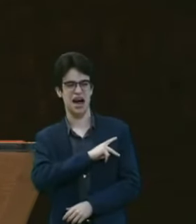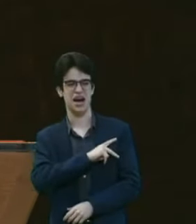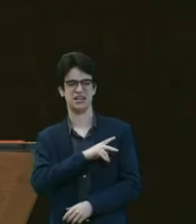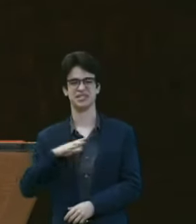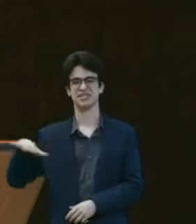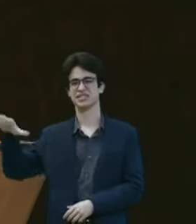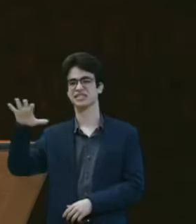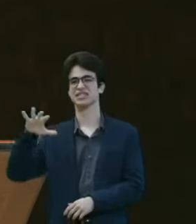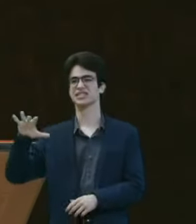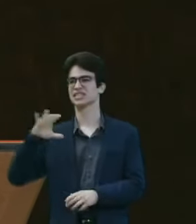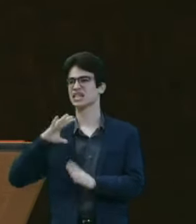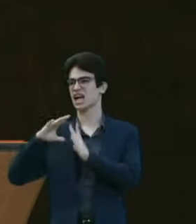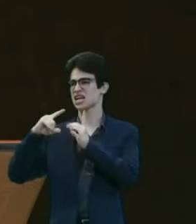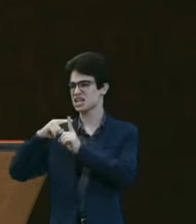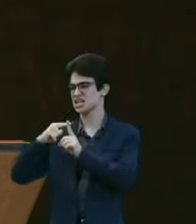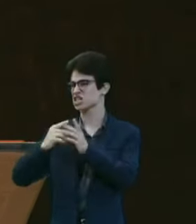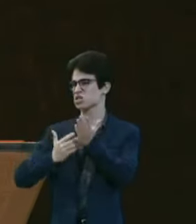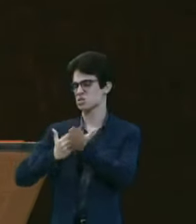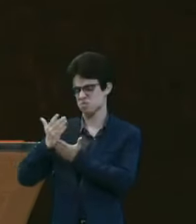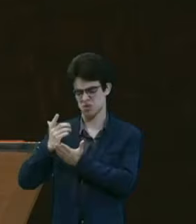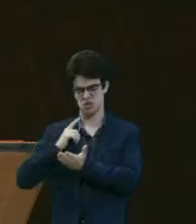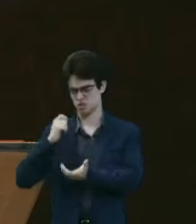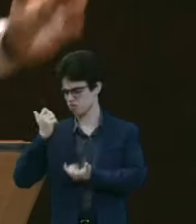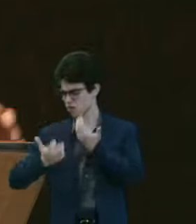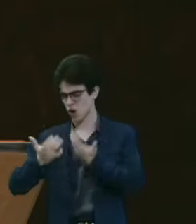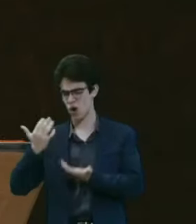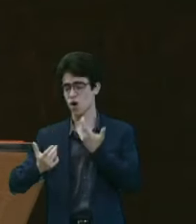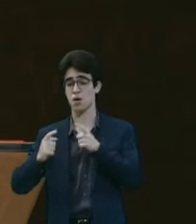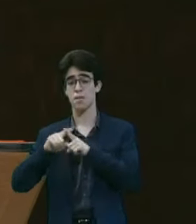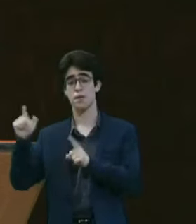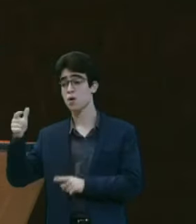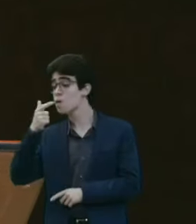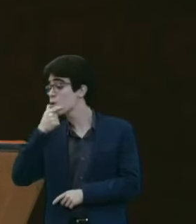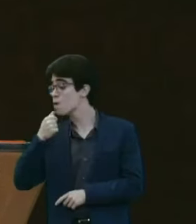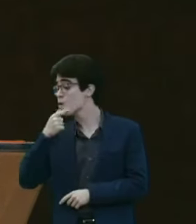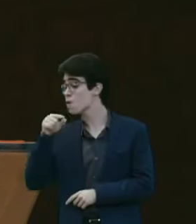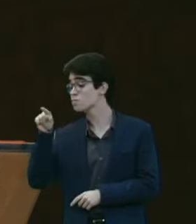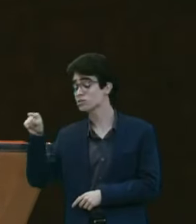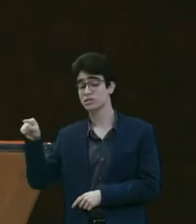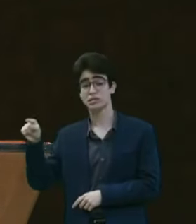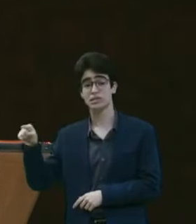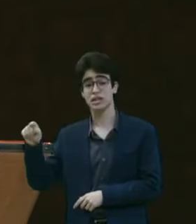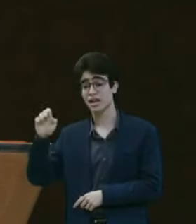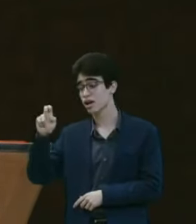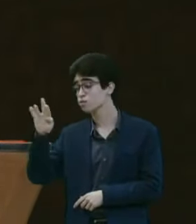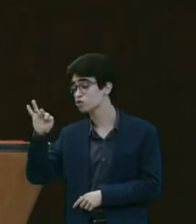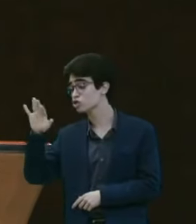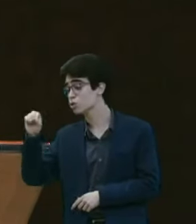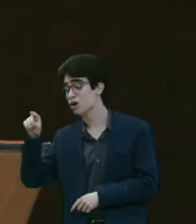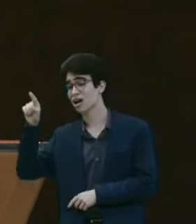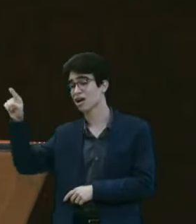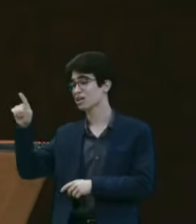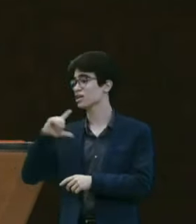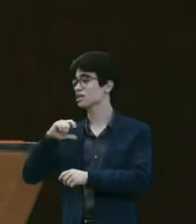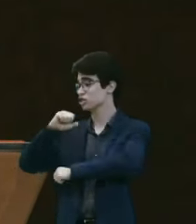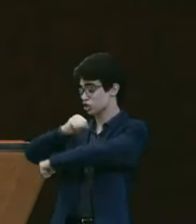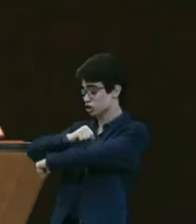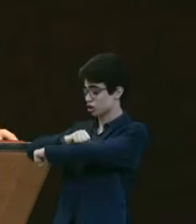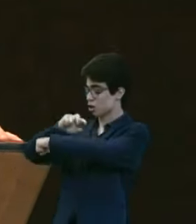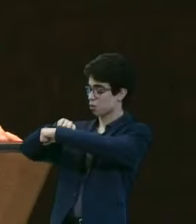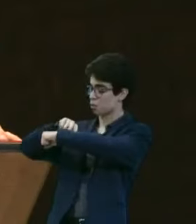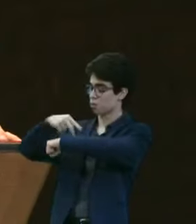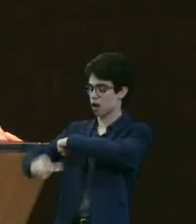que nascia fervorosa, mas mesmo assim Eutico caiu pela janela. E sabe o que levantou